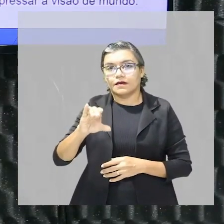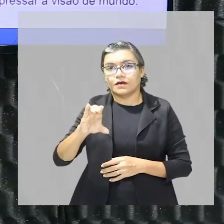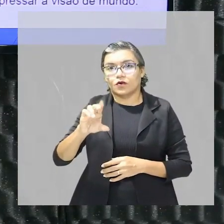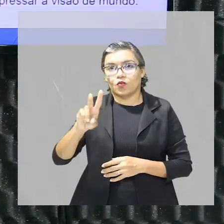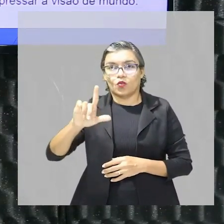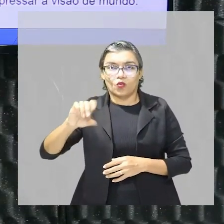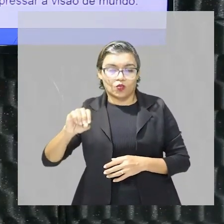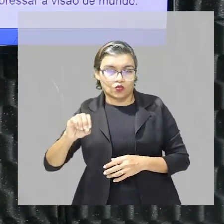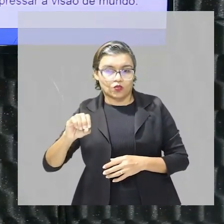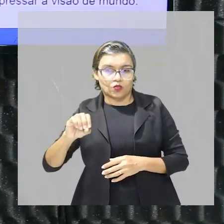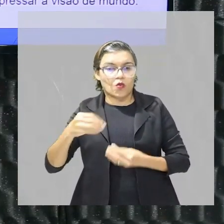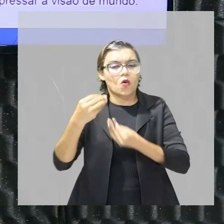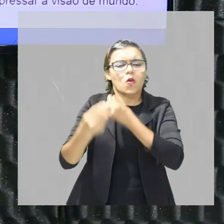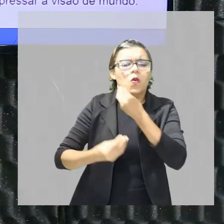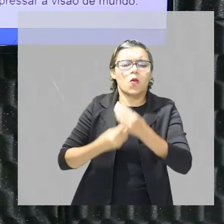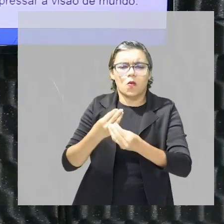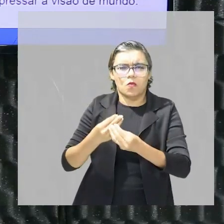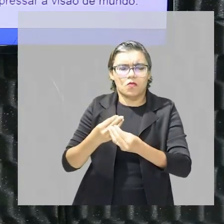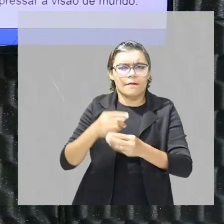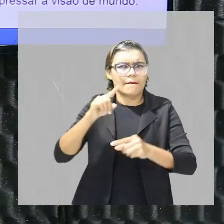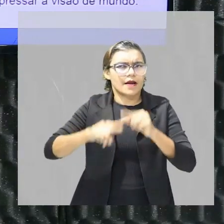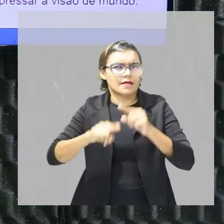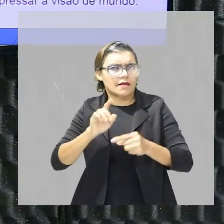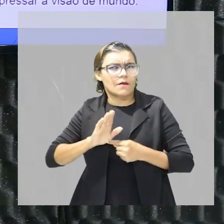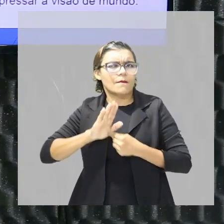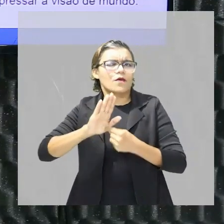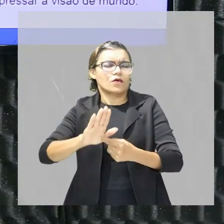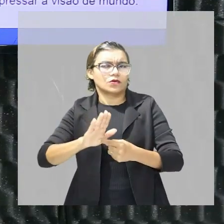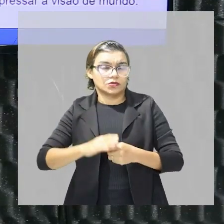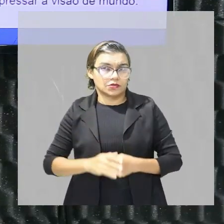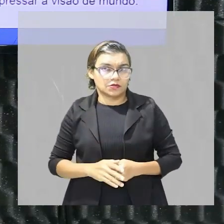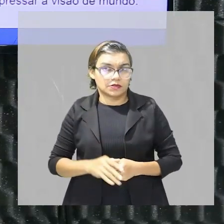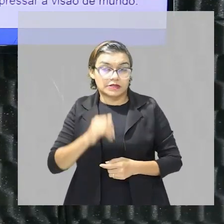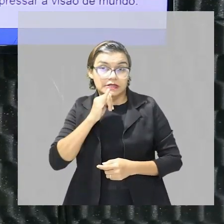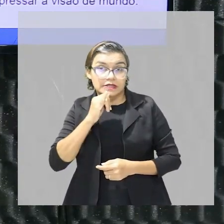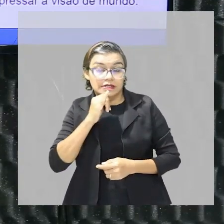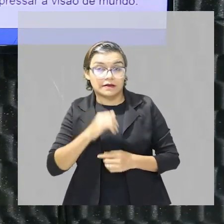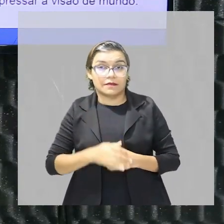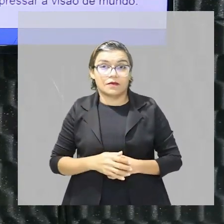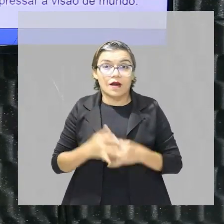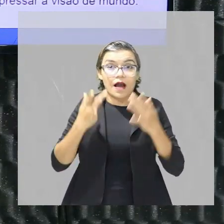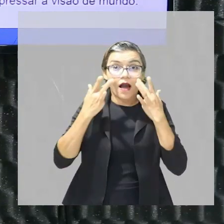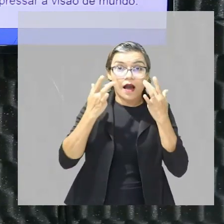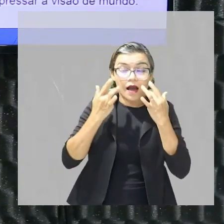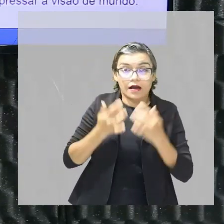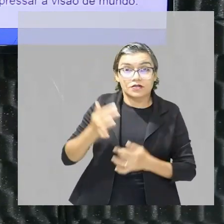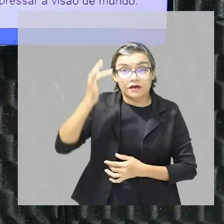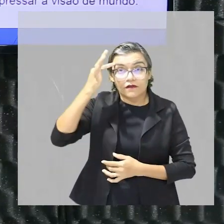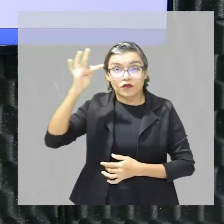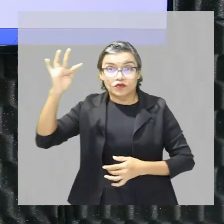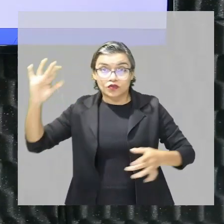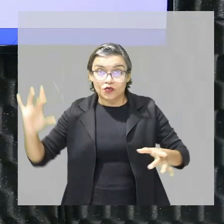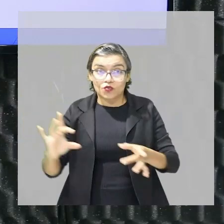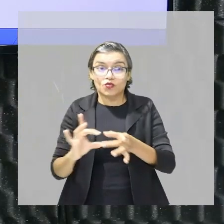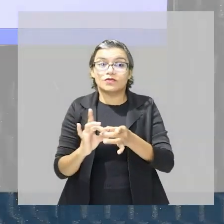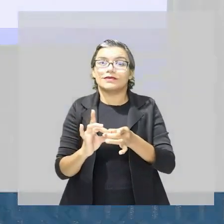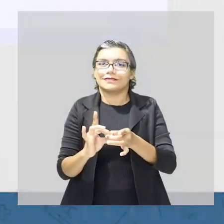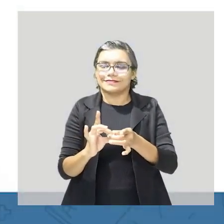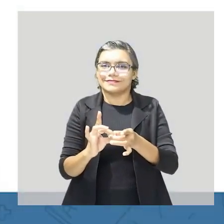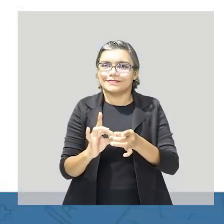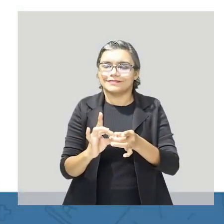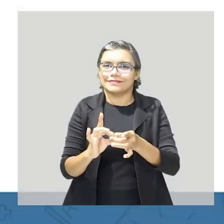que a filosofia as duas juntas funcionando Unidas né irmã nada como nós chamamos